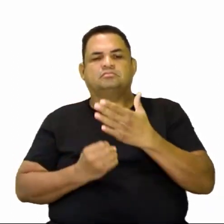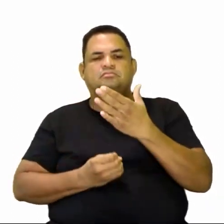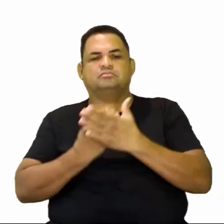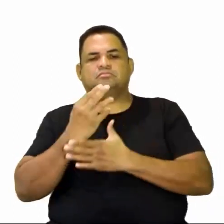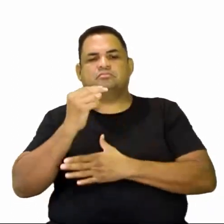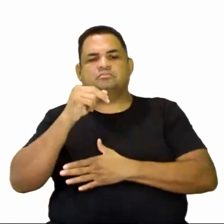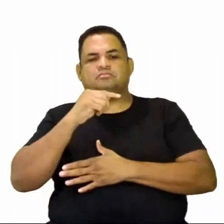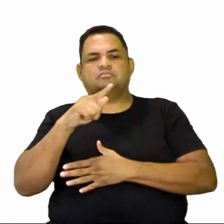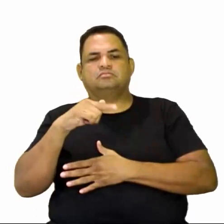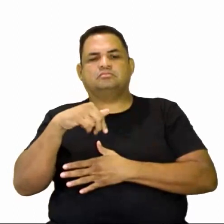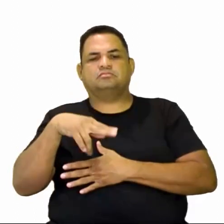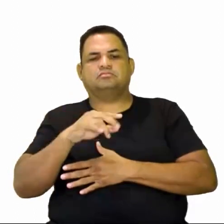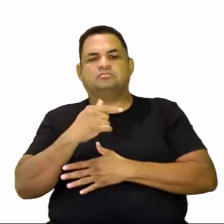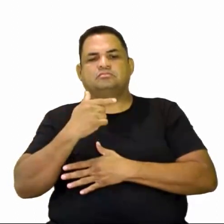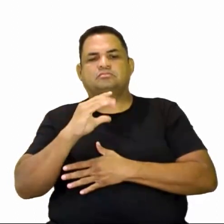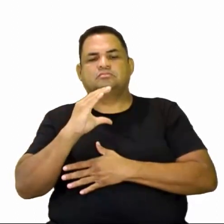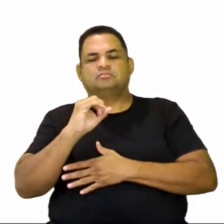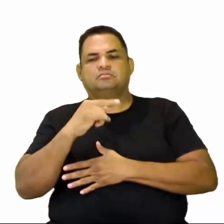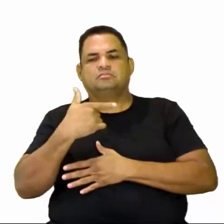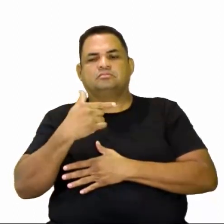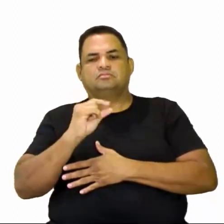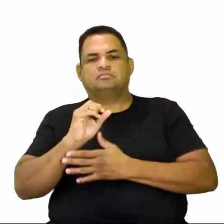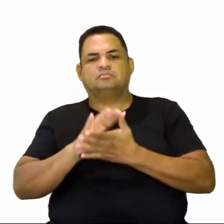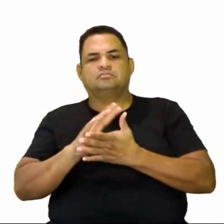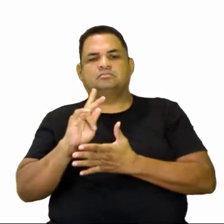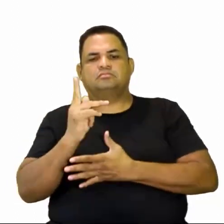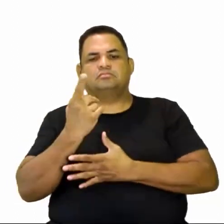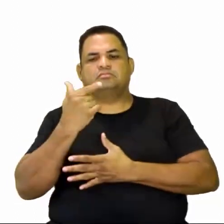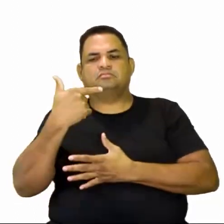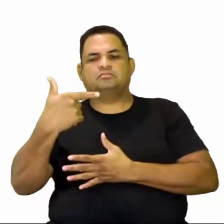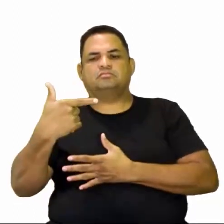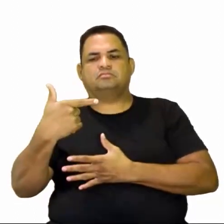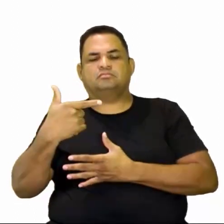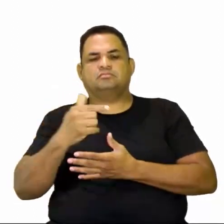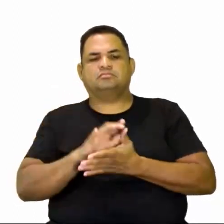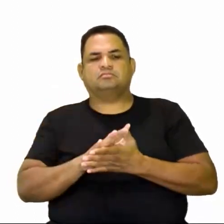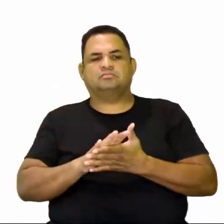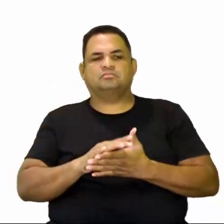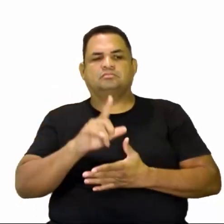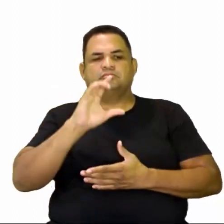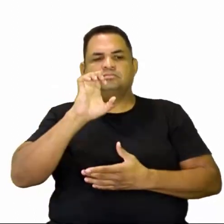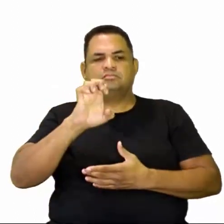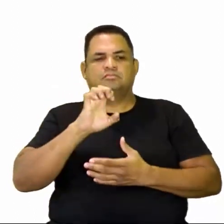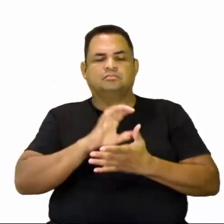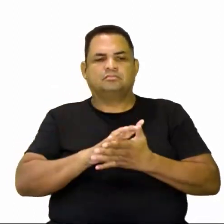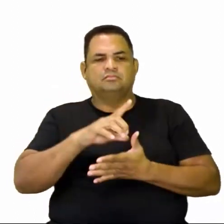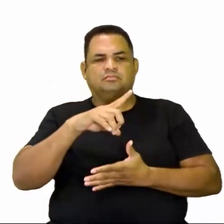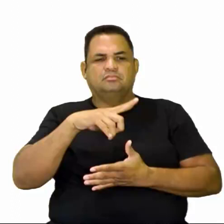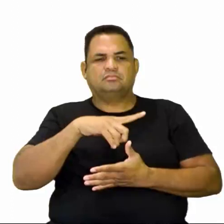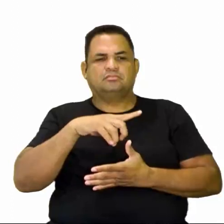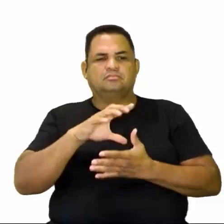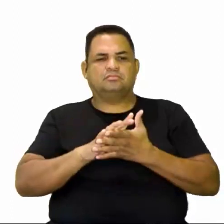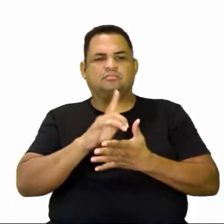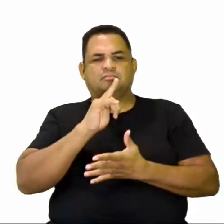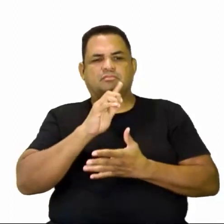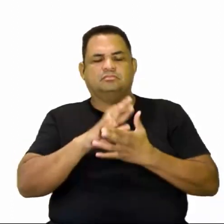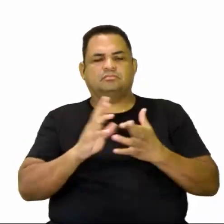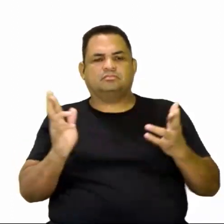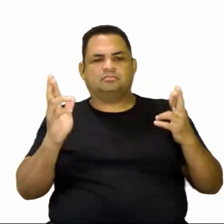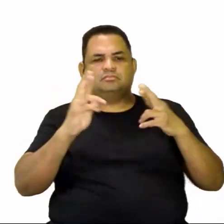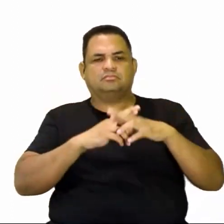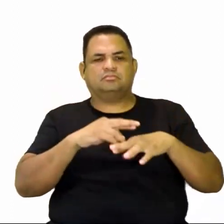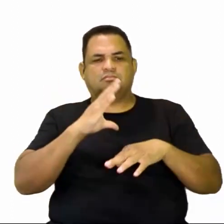os NCl2 e H2. E na letra E, eu tenho água reagindo